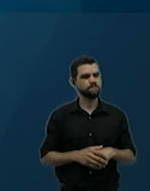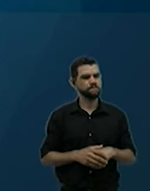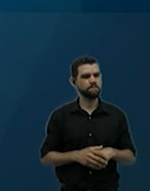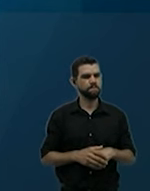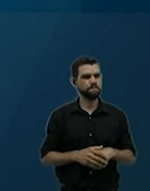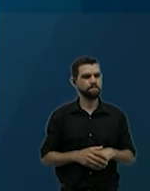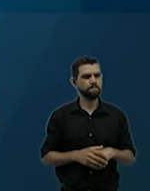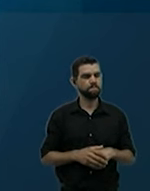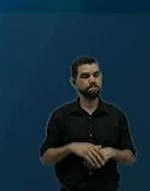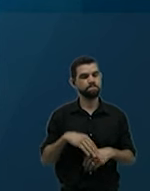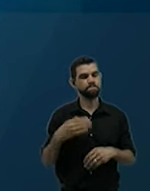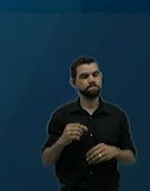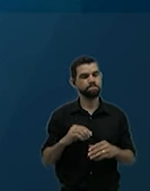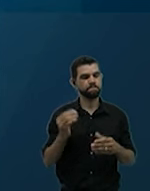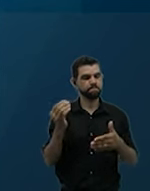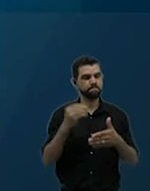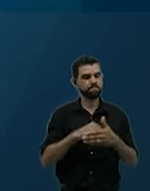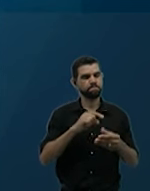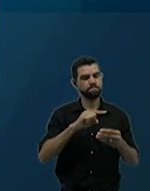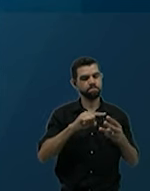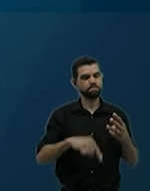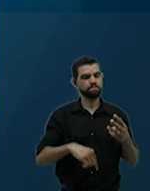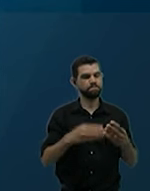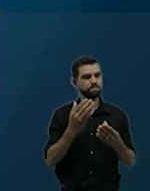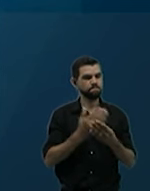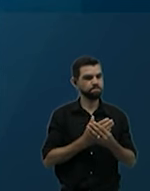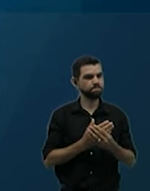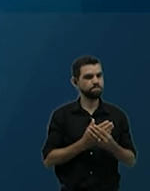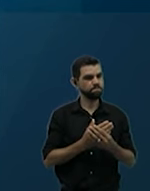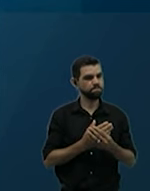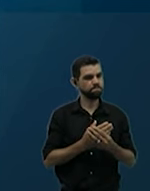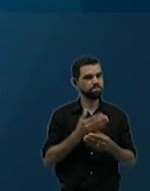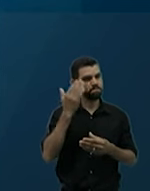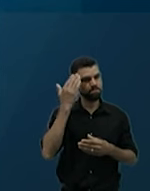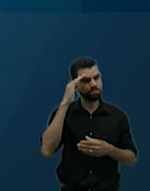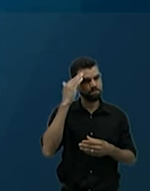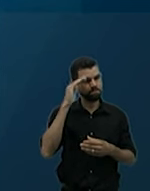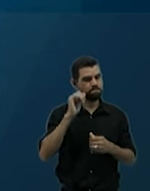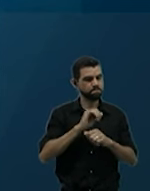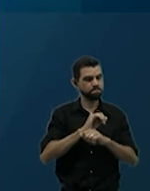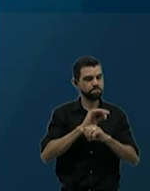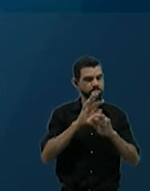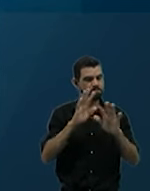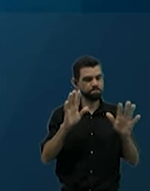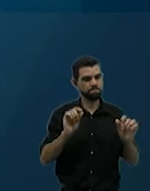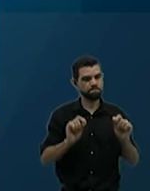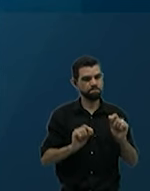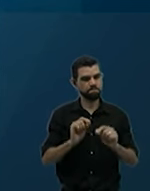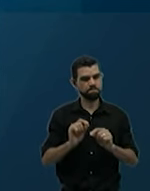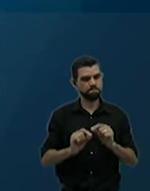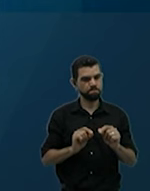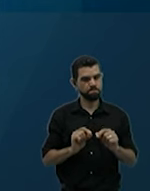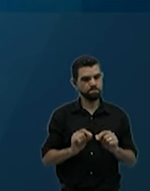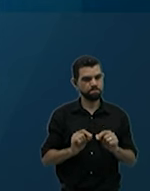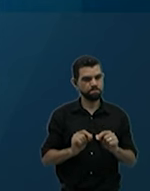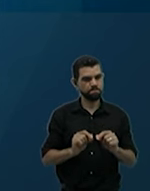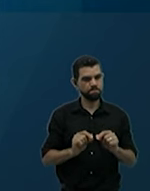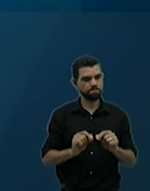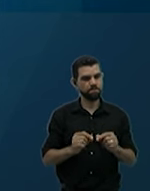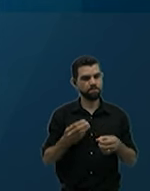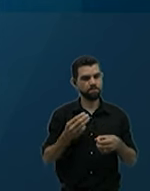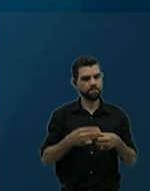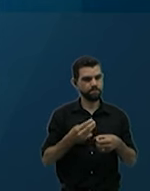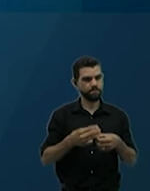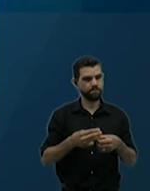foram afetados, entendendo de antemão, já deixando claro que acredita, assim, o município de São Paulo, que será consolidada essa